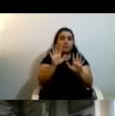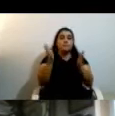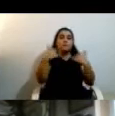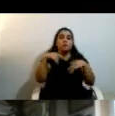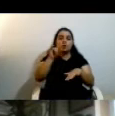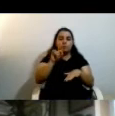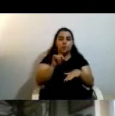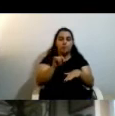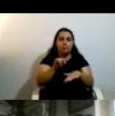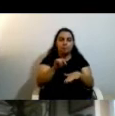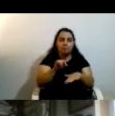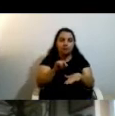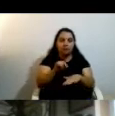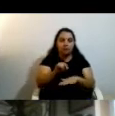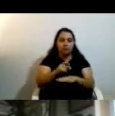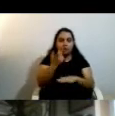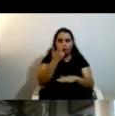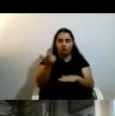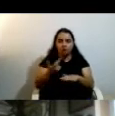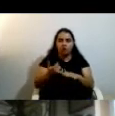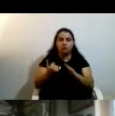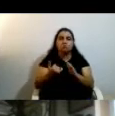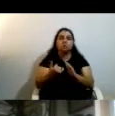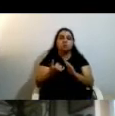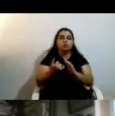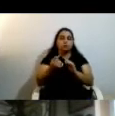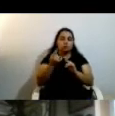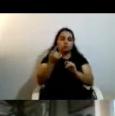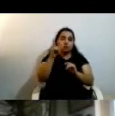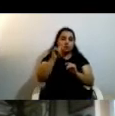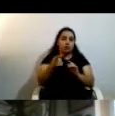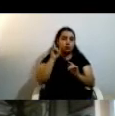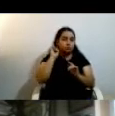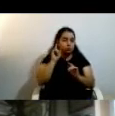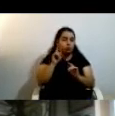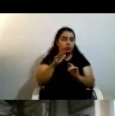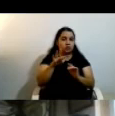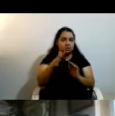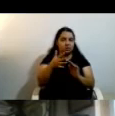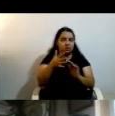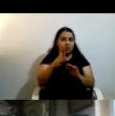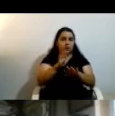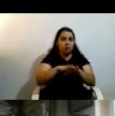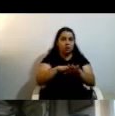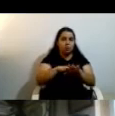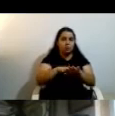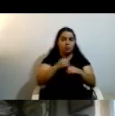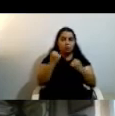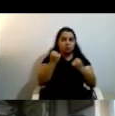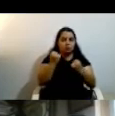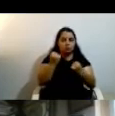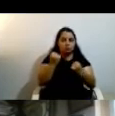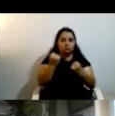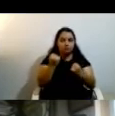significativo e destaca-se a pensão por invalidez com 23%. Apesar do nível de qualificações, mais uma vez